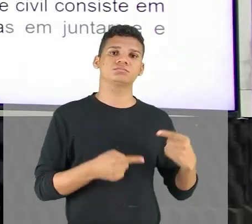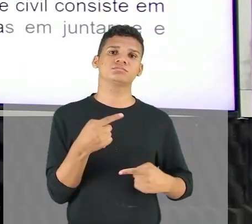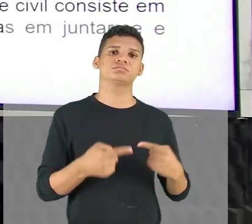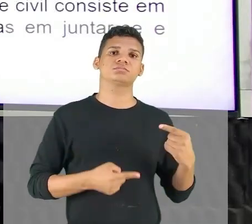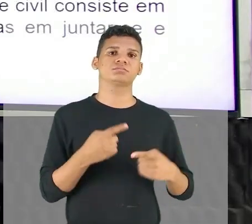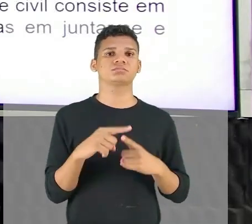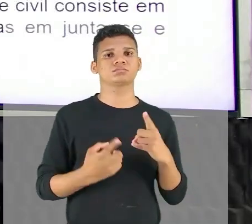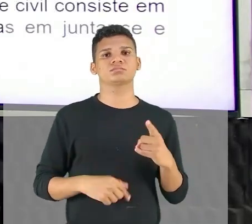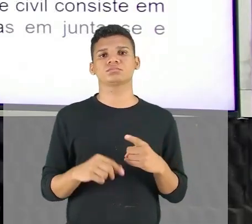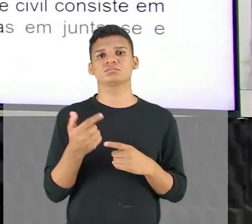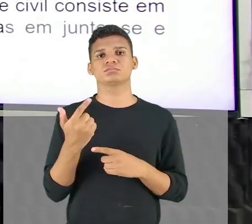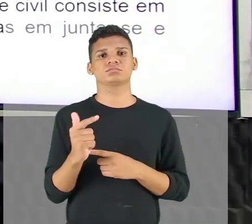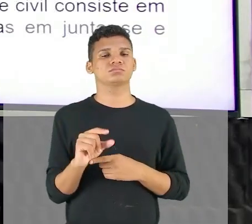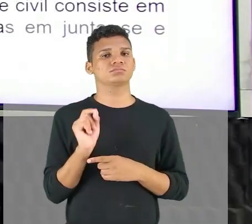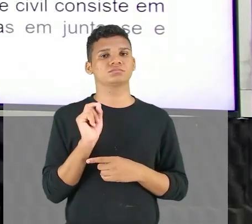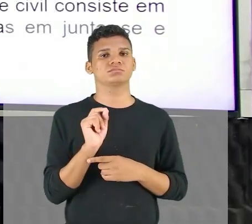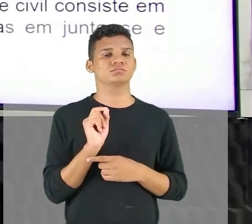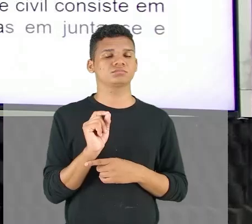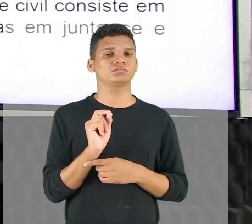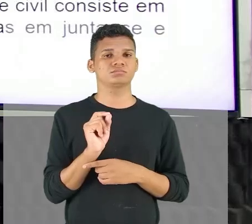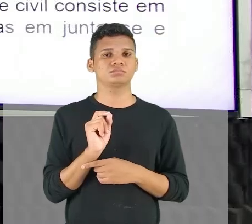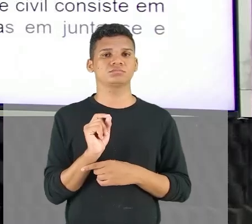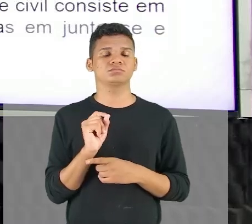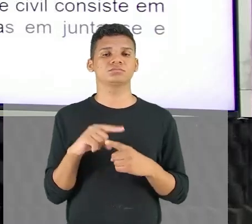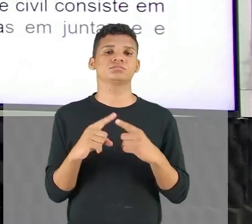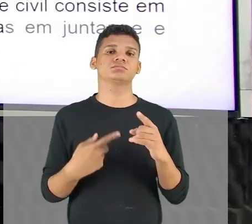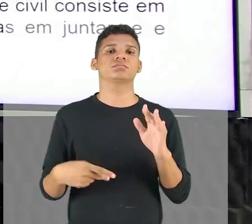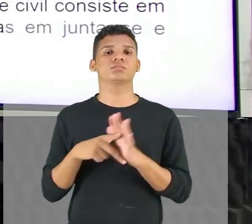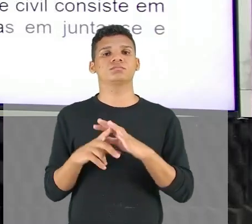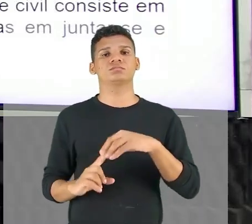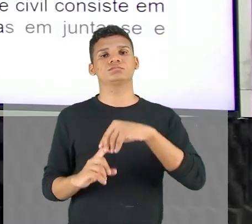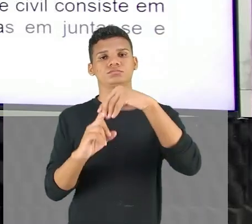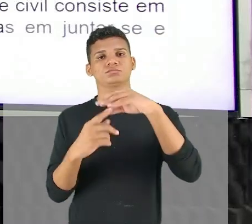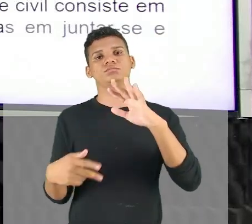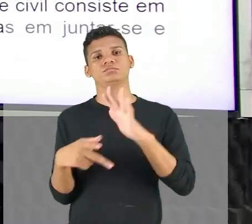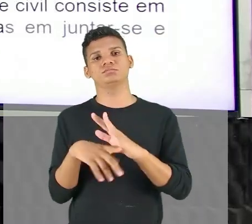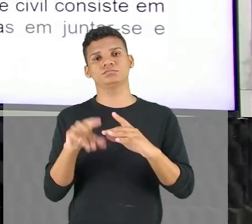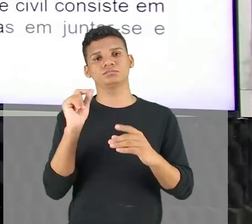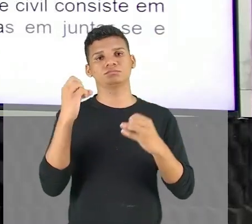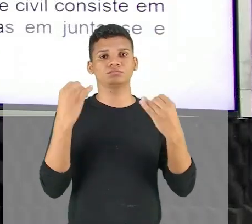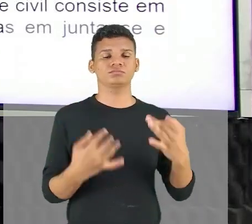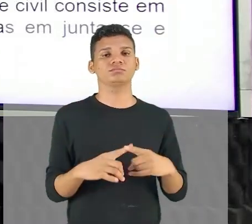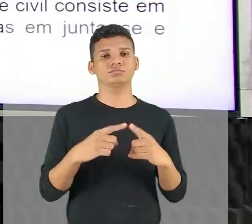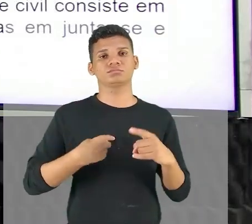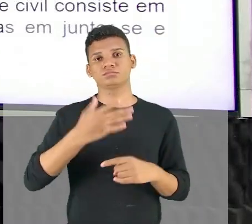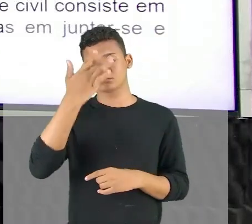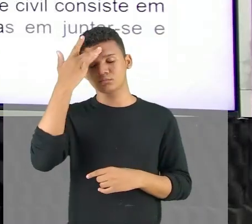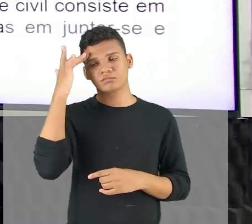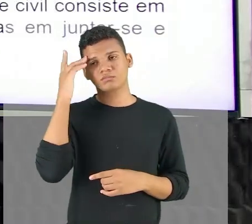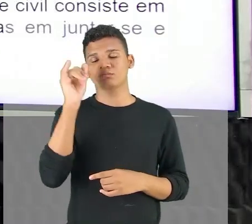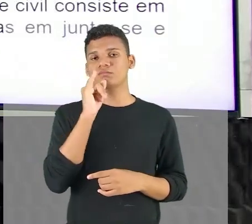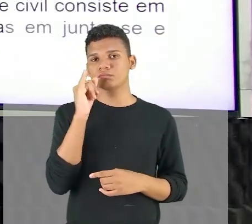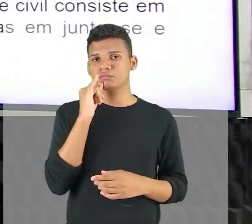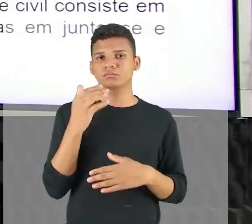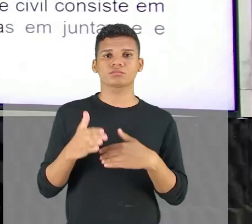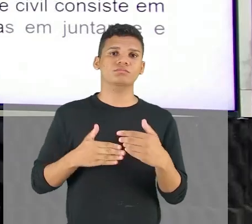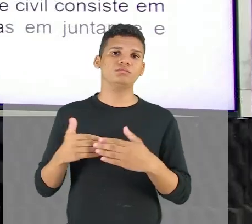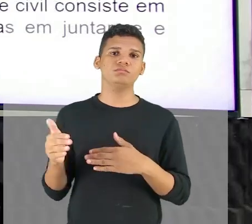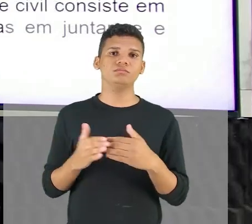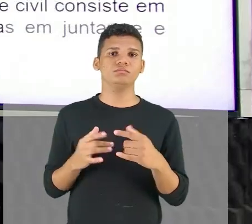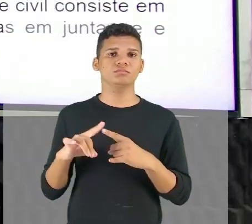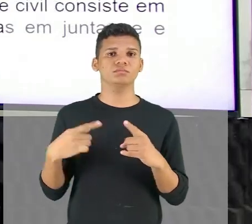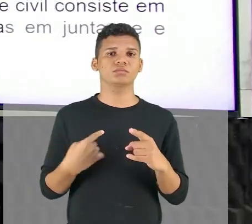sem dar consentimento. A maneira única em virtude da qual a pessoa qualquer renuncia